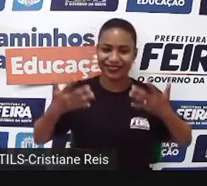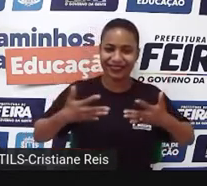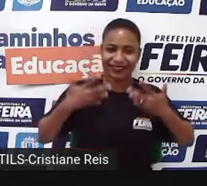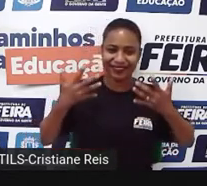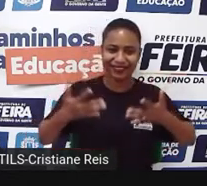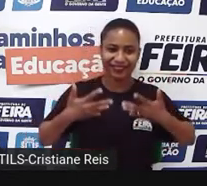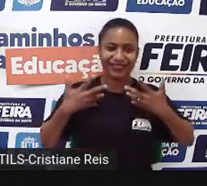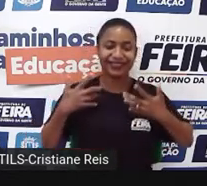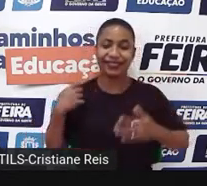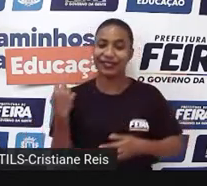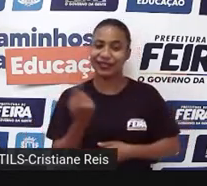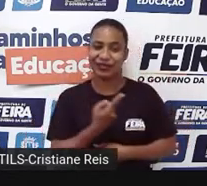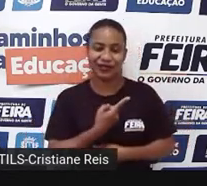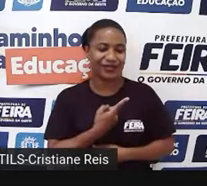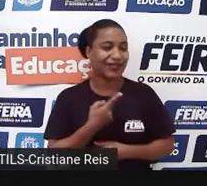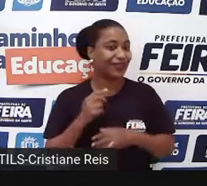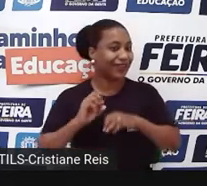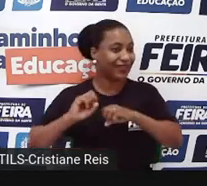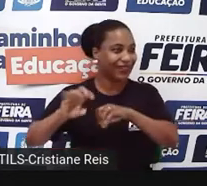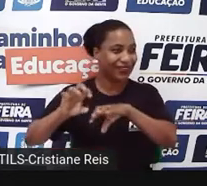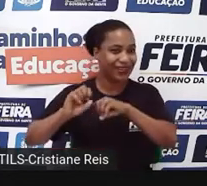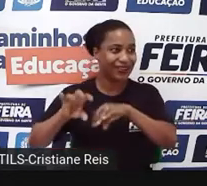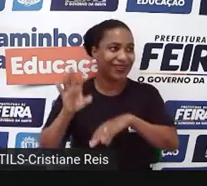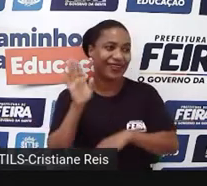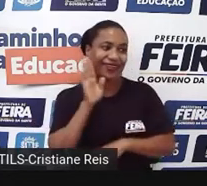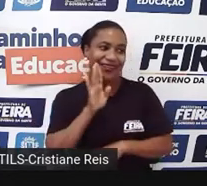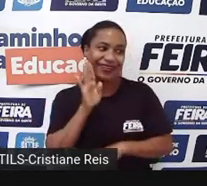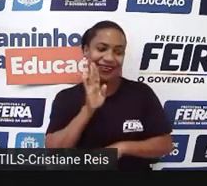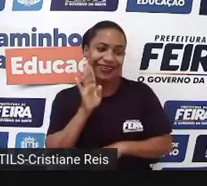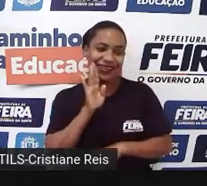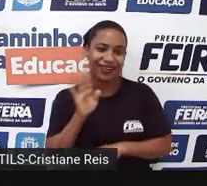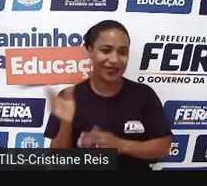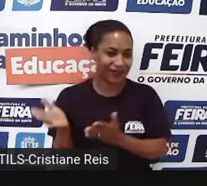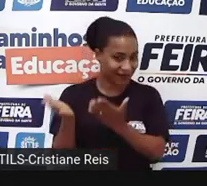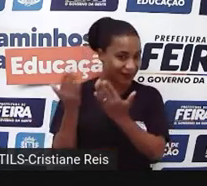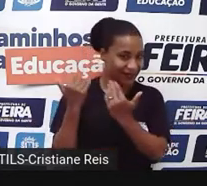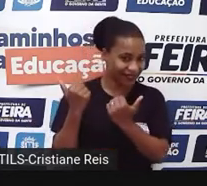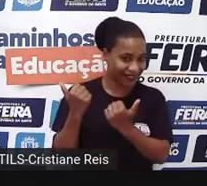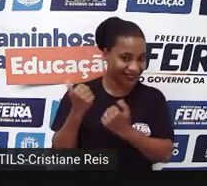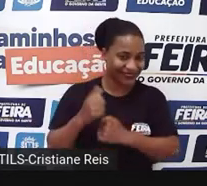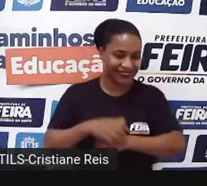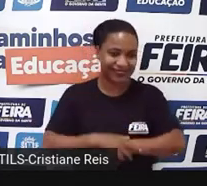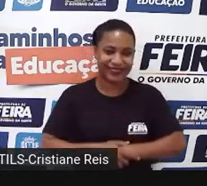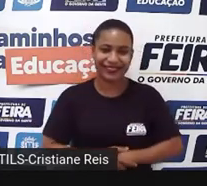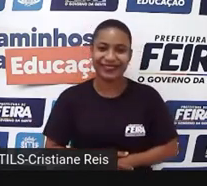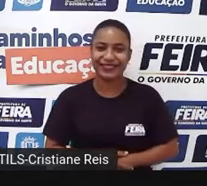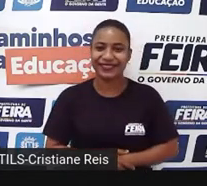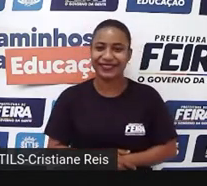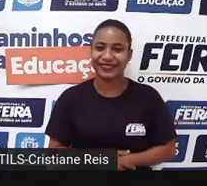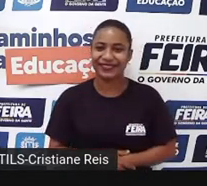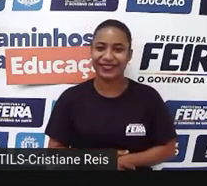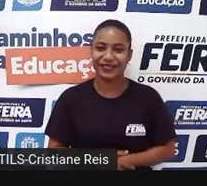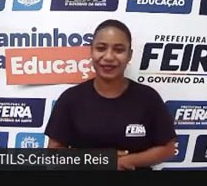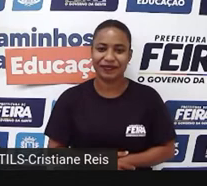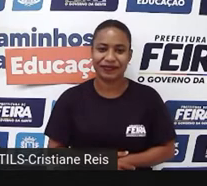temos. Então, olha que aula legal, a aula de hoje. Let's go! Vamos lá?